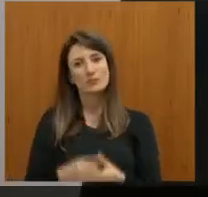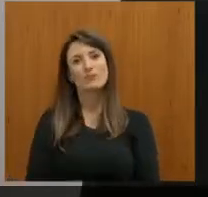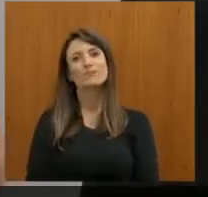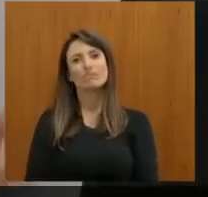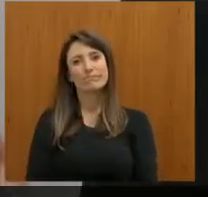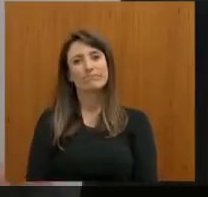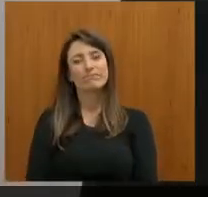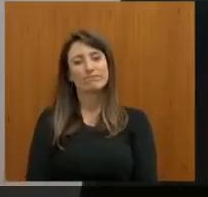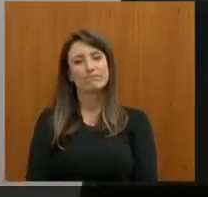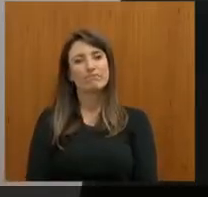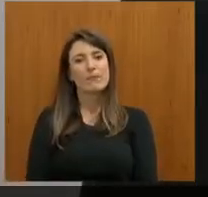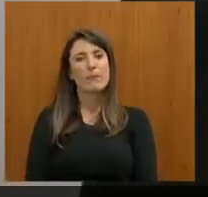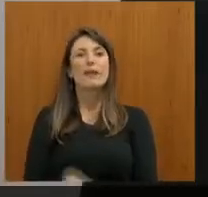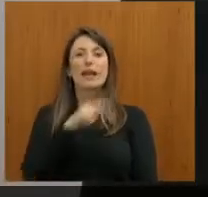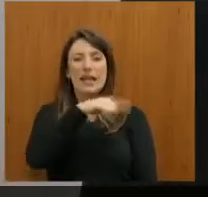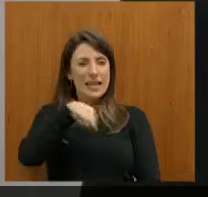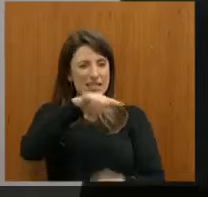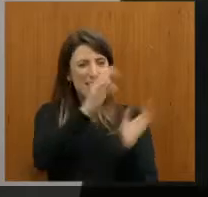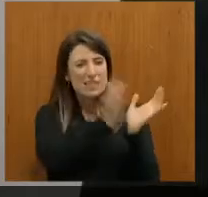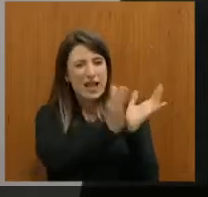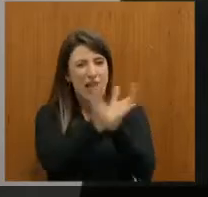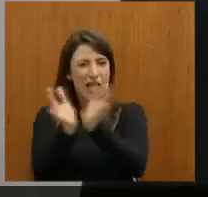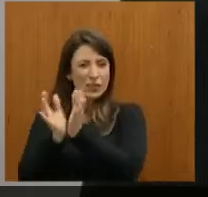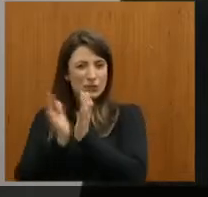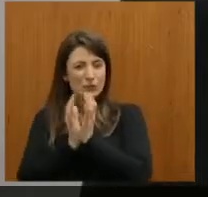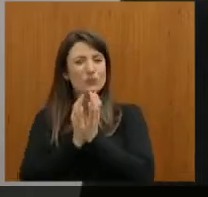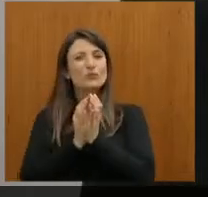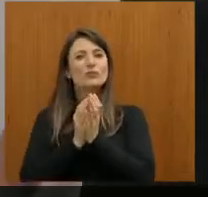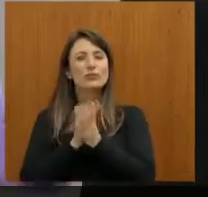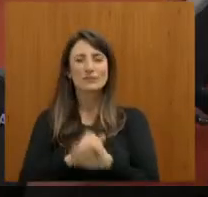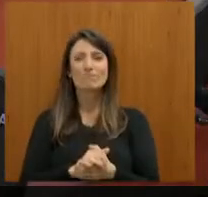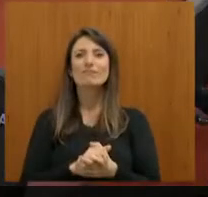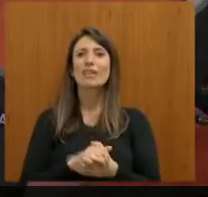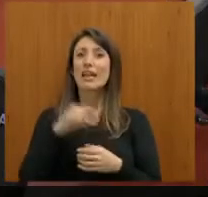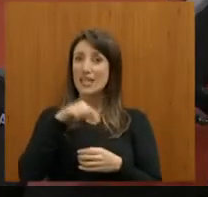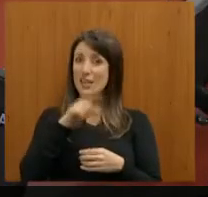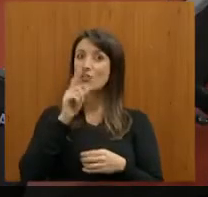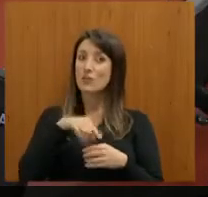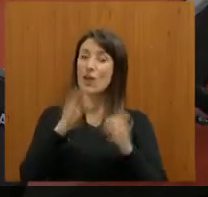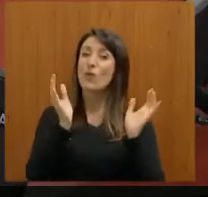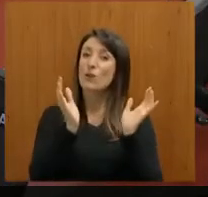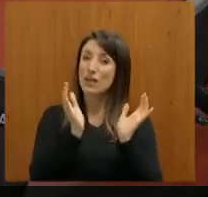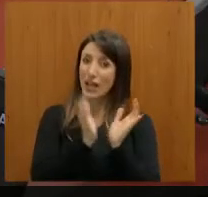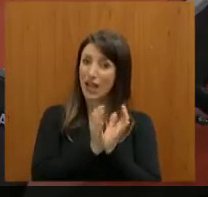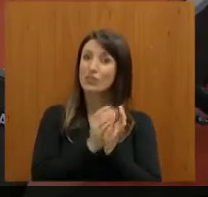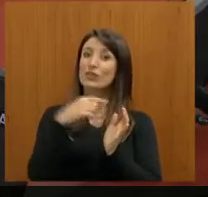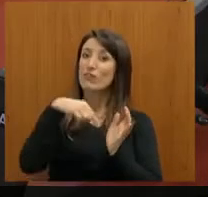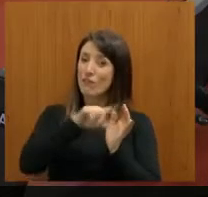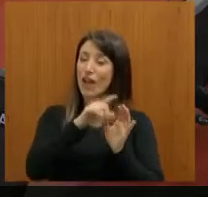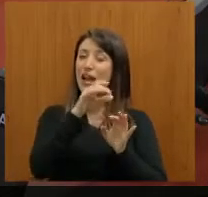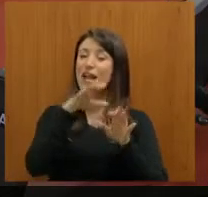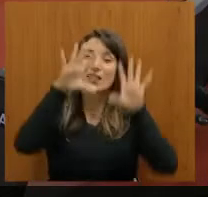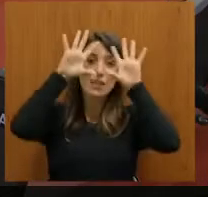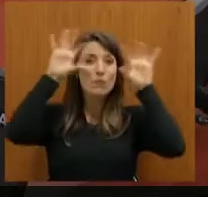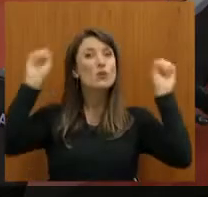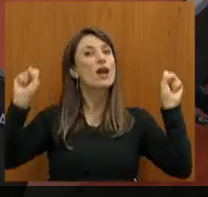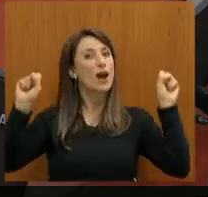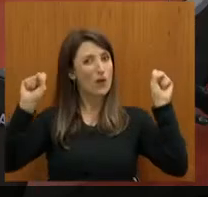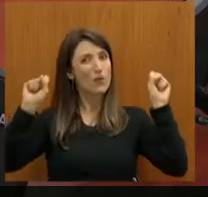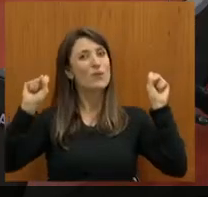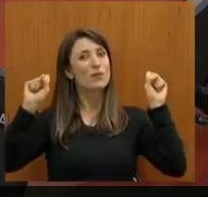esses casos Deputado quero registrar que são os casos que chegam no tribunal porque a